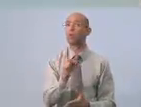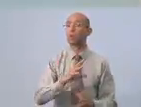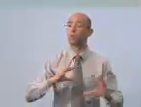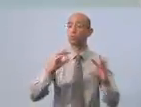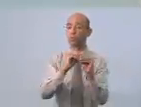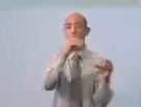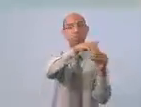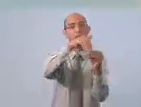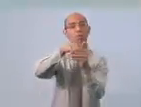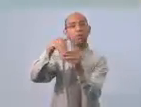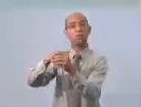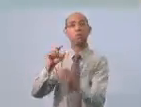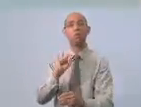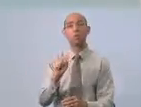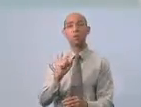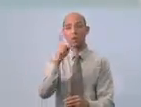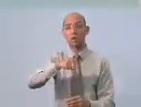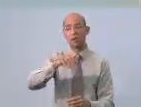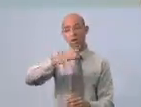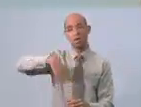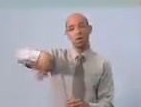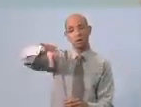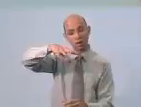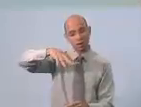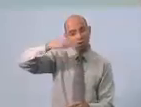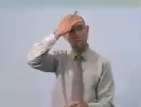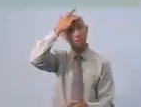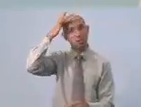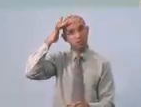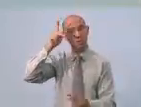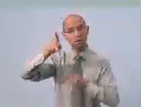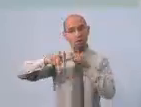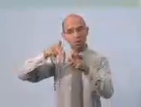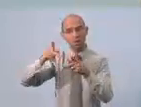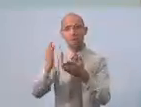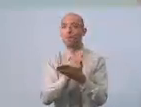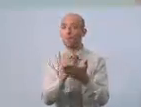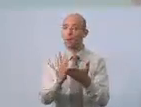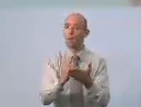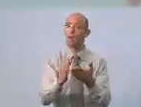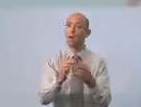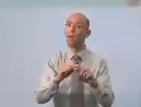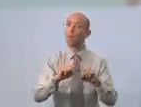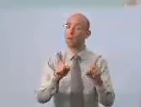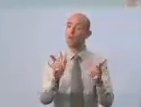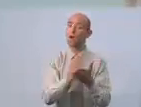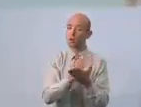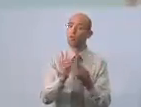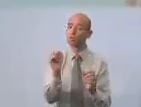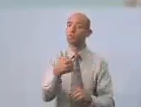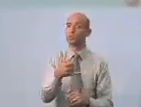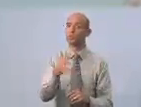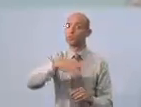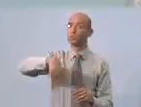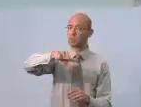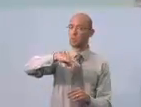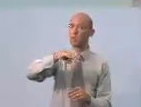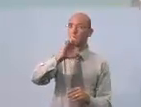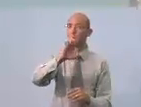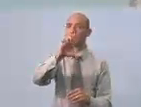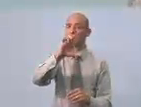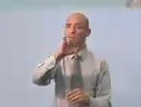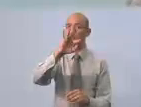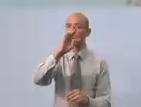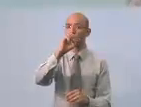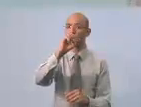é porque apostaram no mercado, mas tem vereador que se elegeu por causa do mercado eleitoral. E tem vereador que se elegeu por causa do